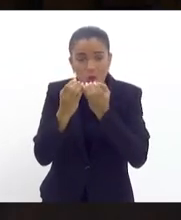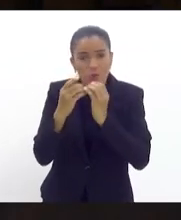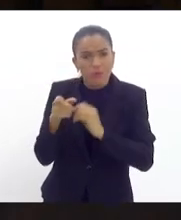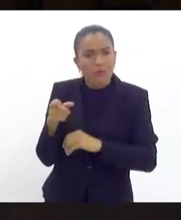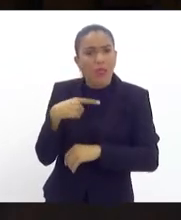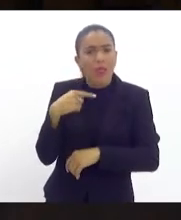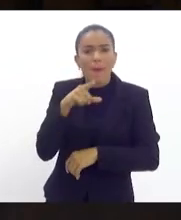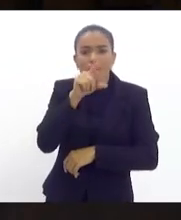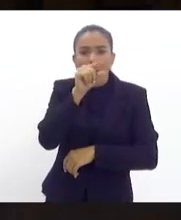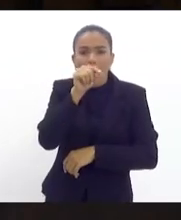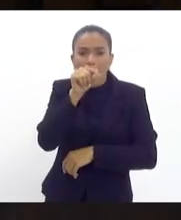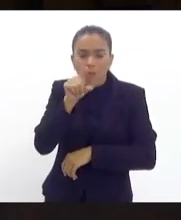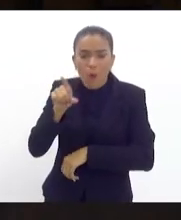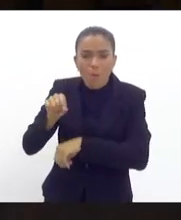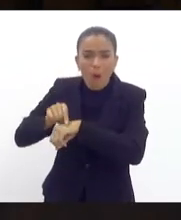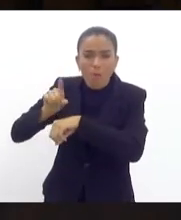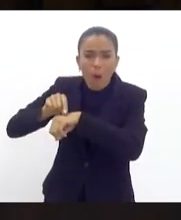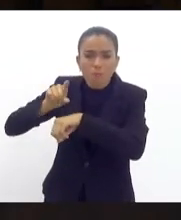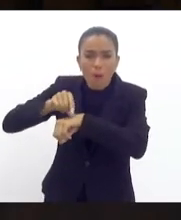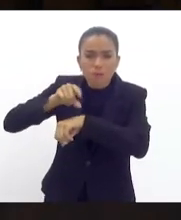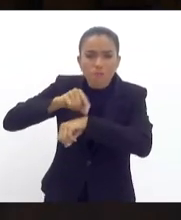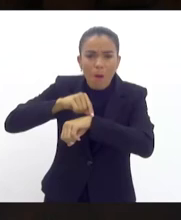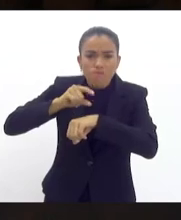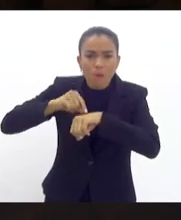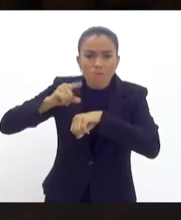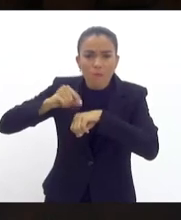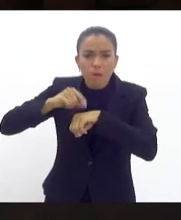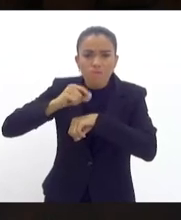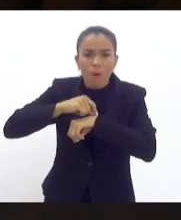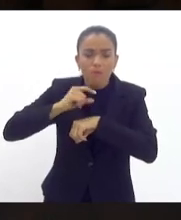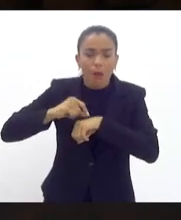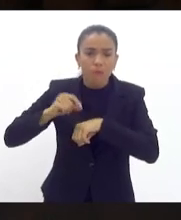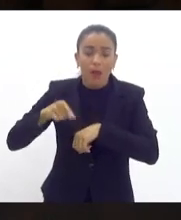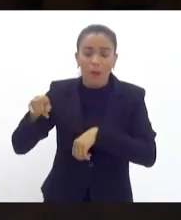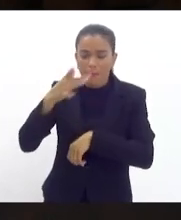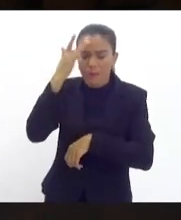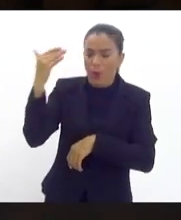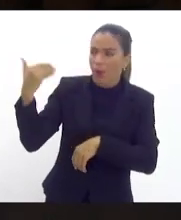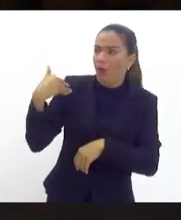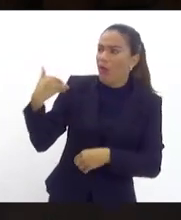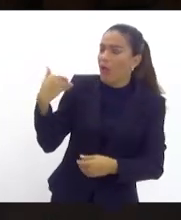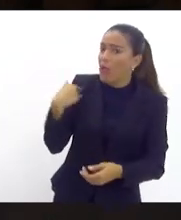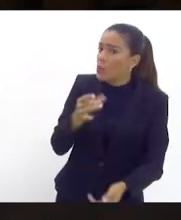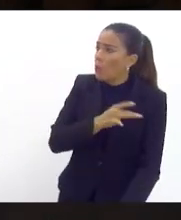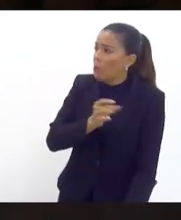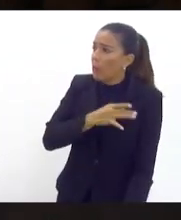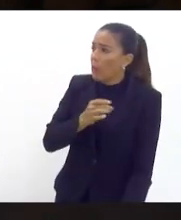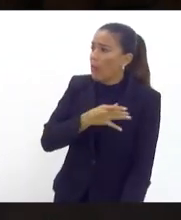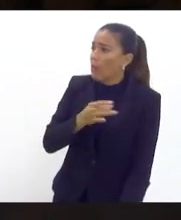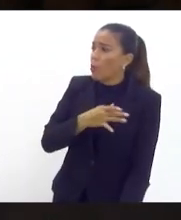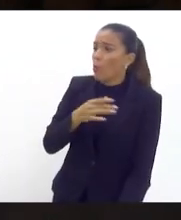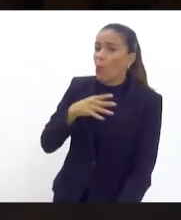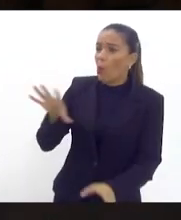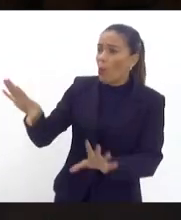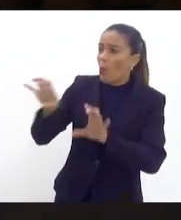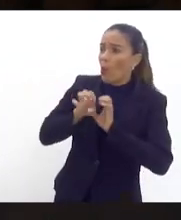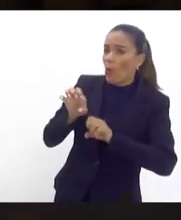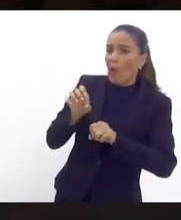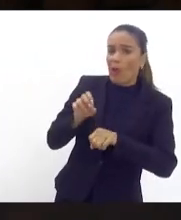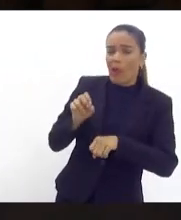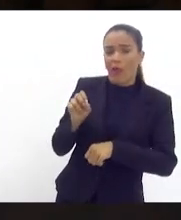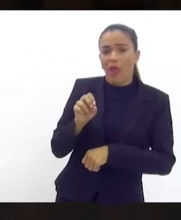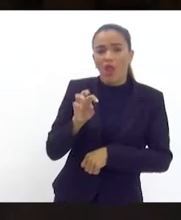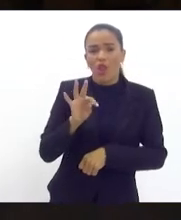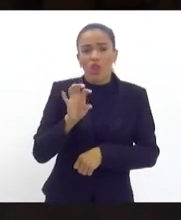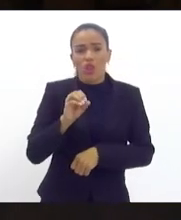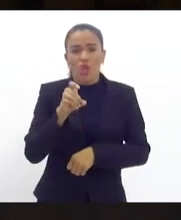pombos E aí a população me paga Deputado Rodrigo no iFood porque tá com medo da toxopla você então é essa